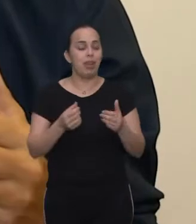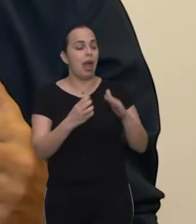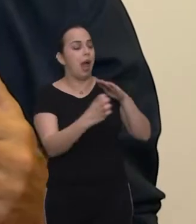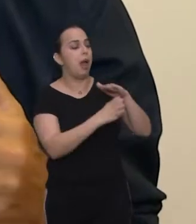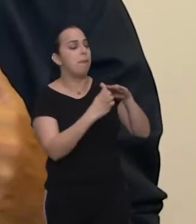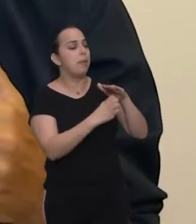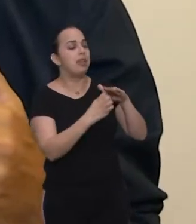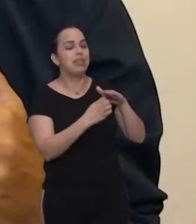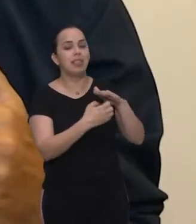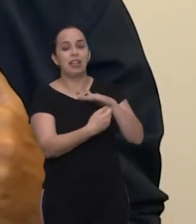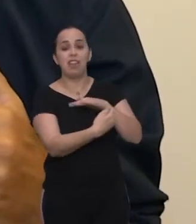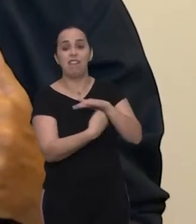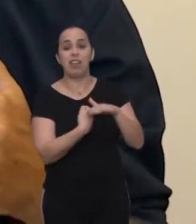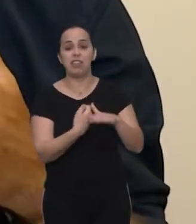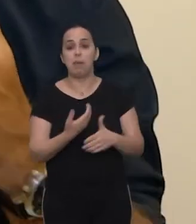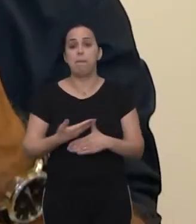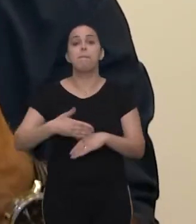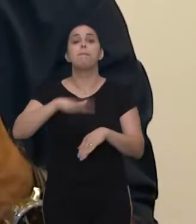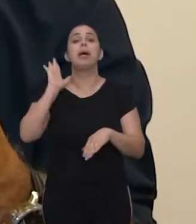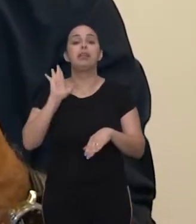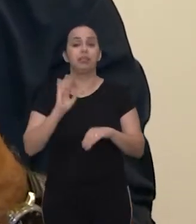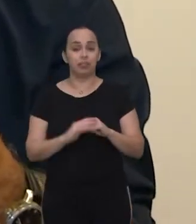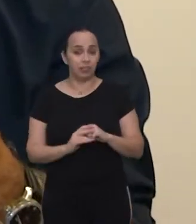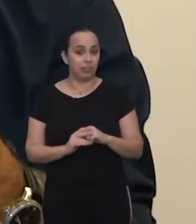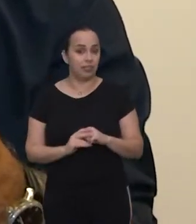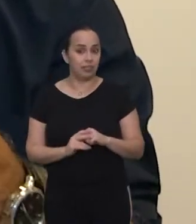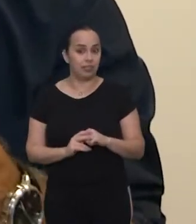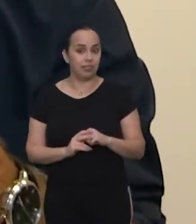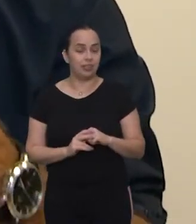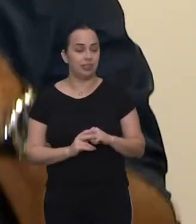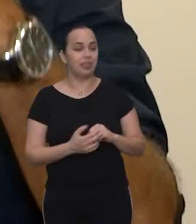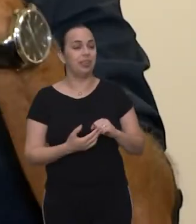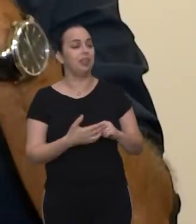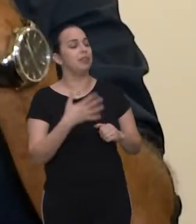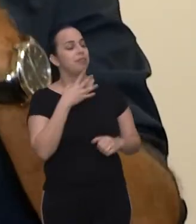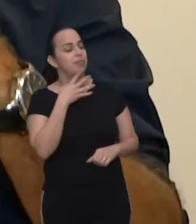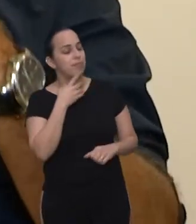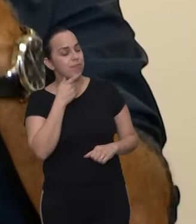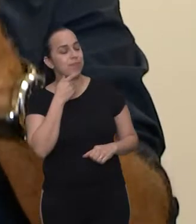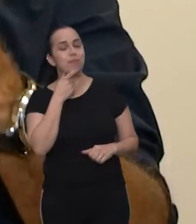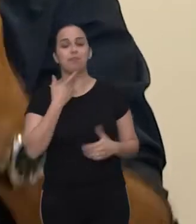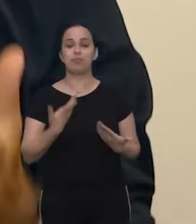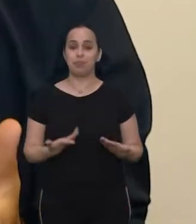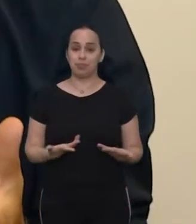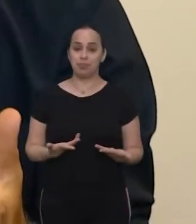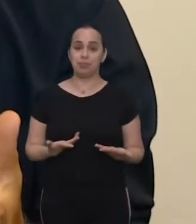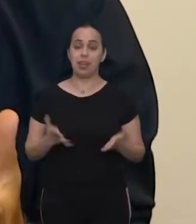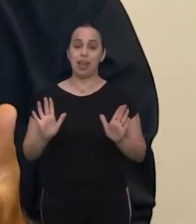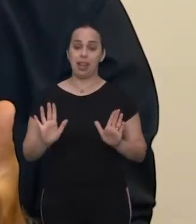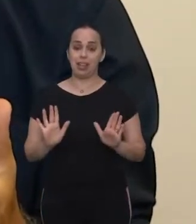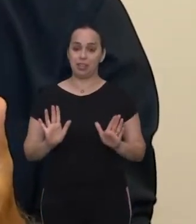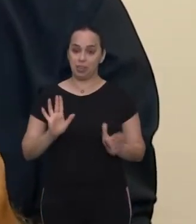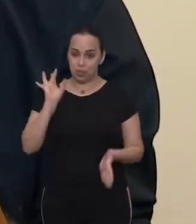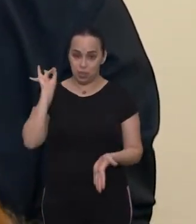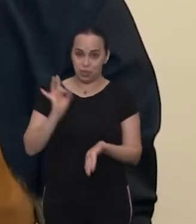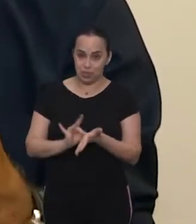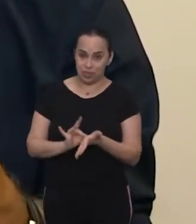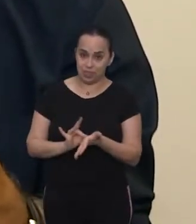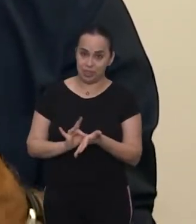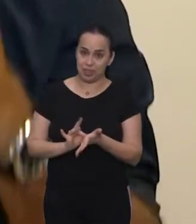ou seja Qual a empresa que oferece o melhor valor e até que o melhor valor seja conhecido